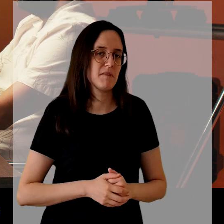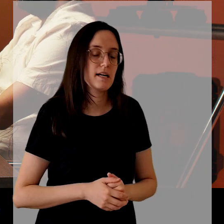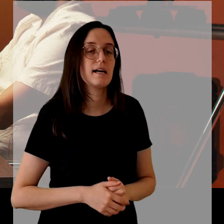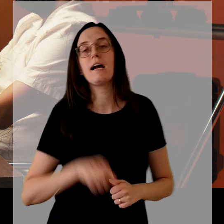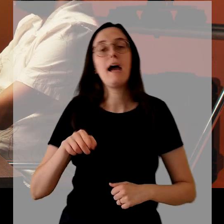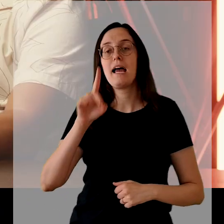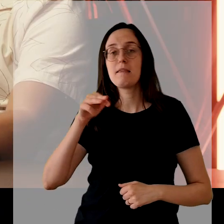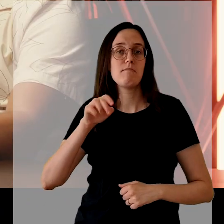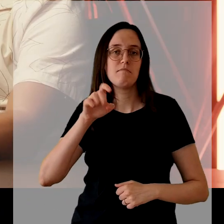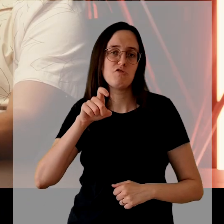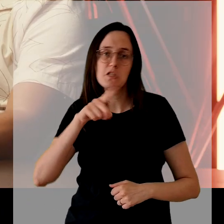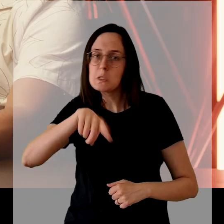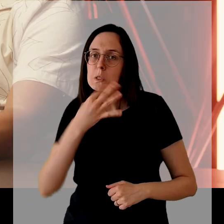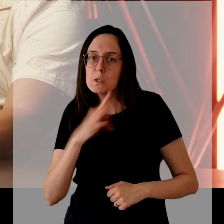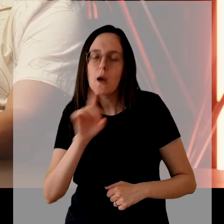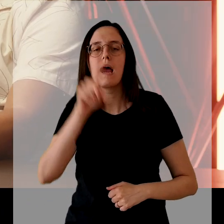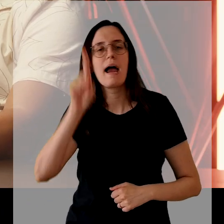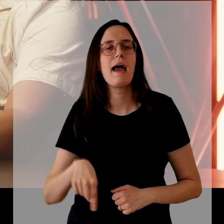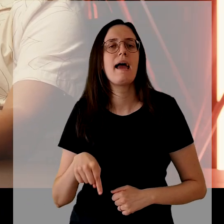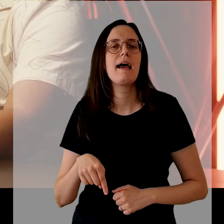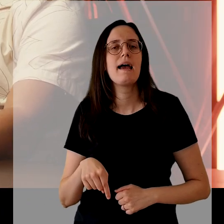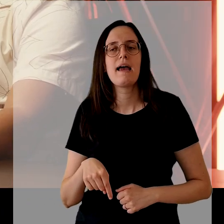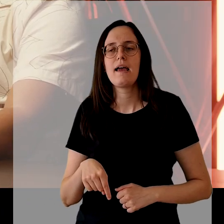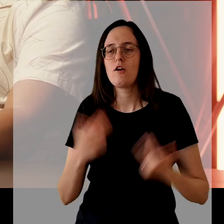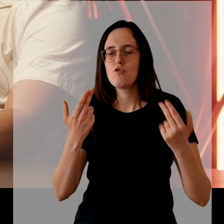momento. DMX, para quem não sabe, é uma